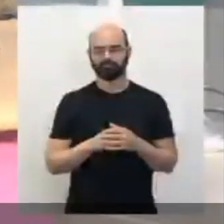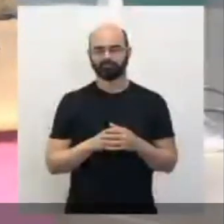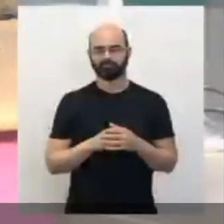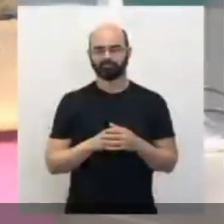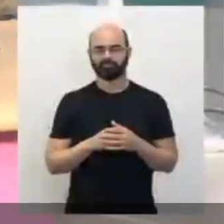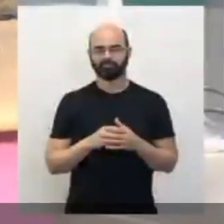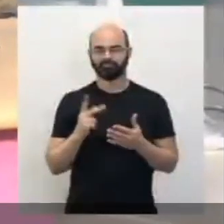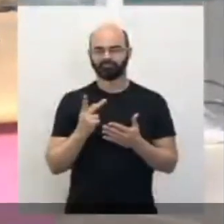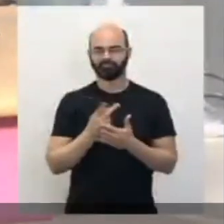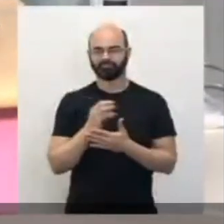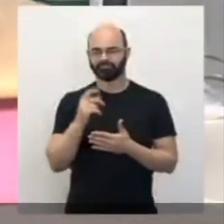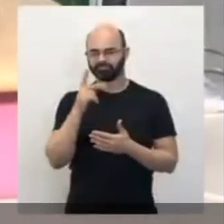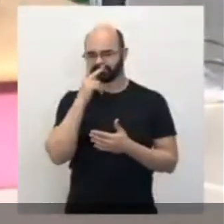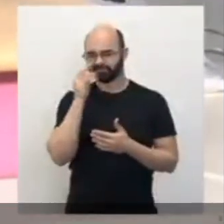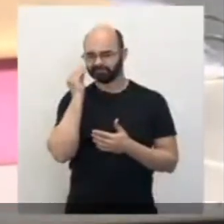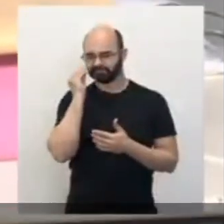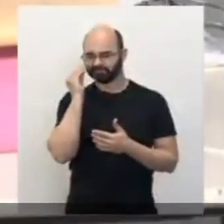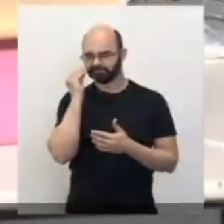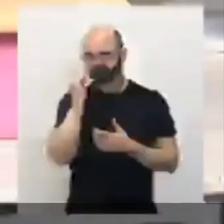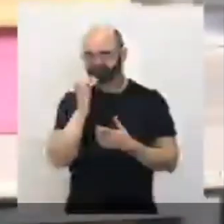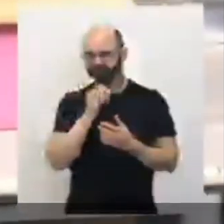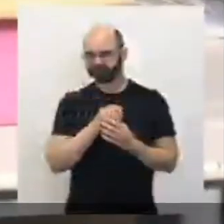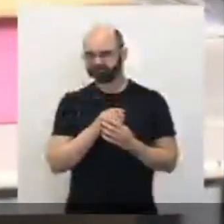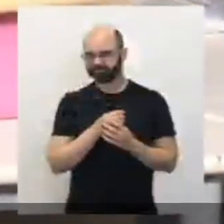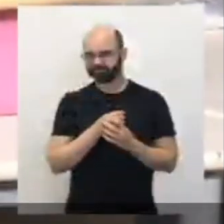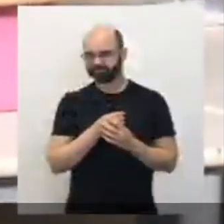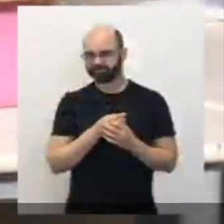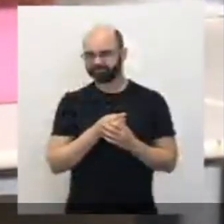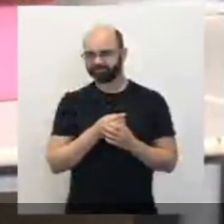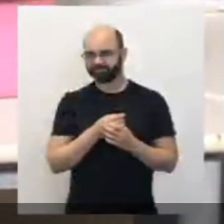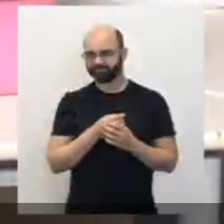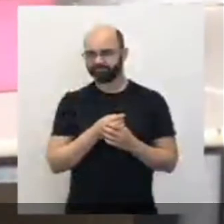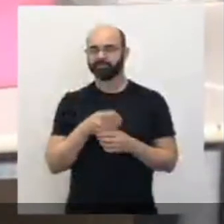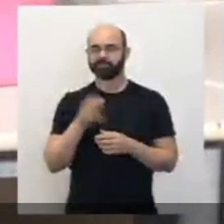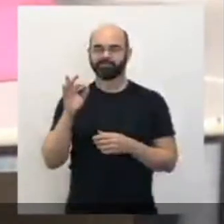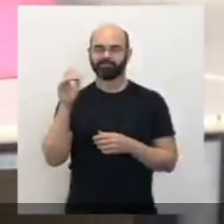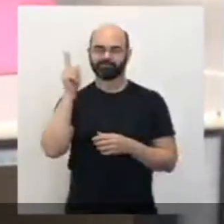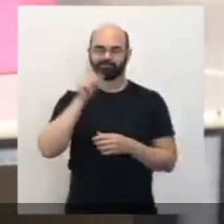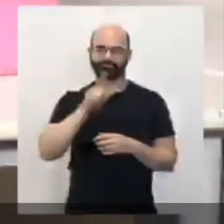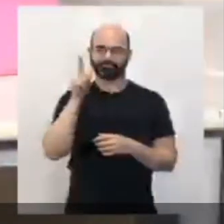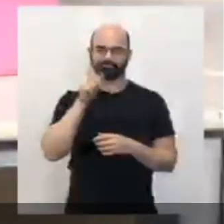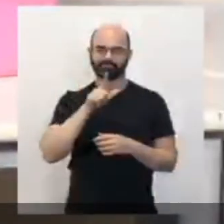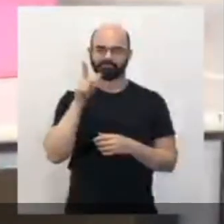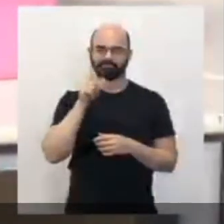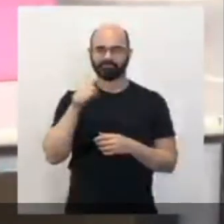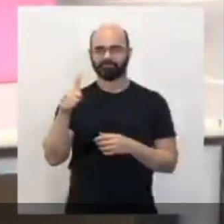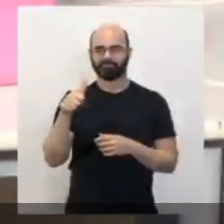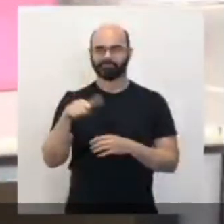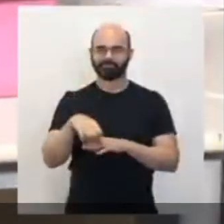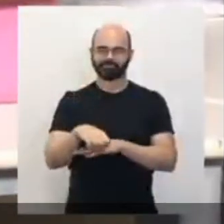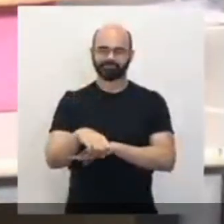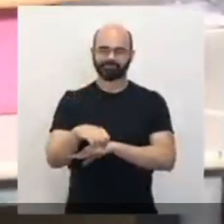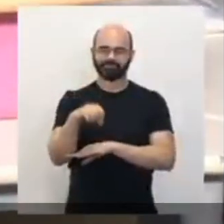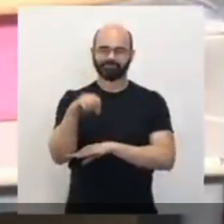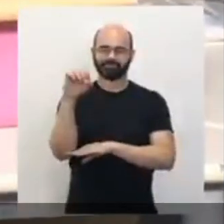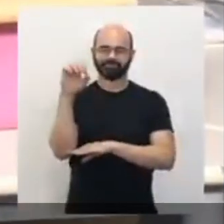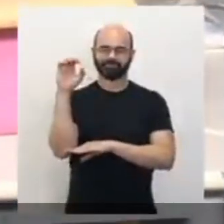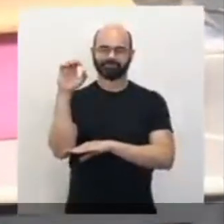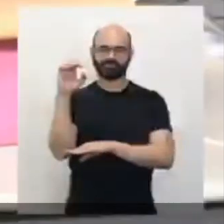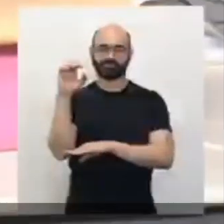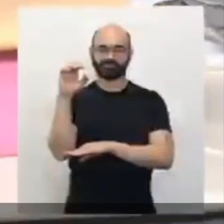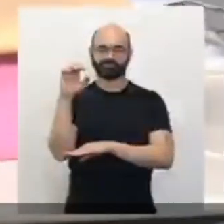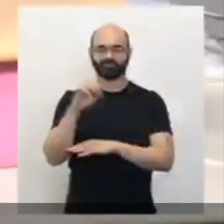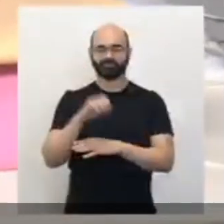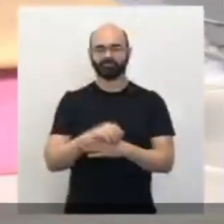É. Dá uma travadinha, né? Ela deu uma travada. Então esse movimento aqui, ó. Aí. Esse movimento de extensão.